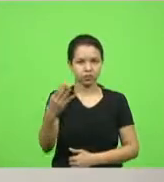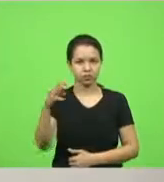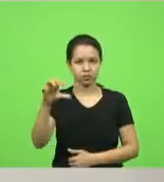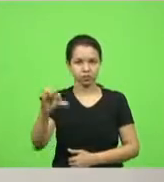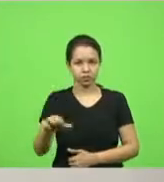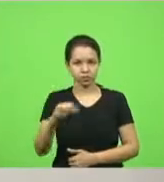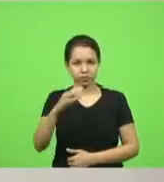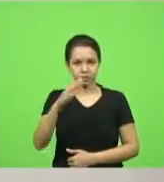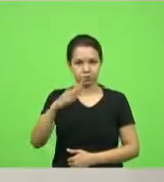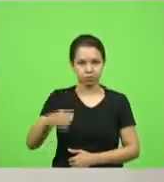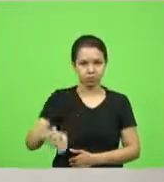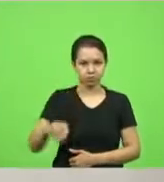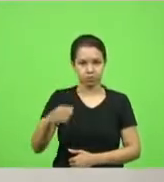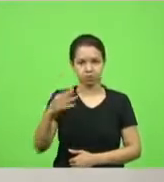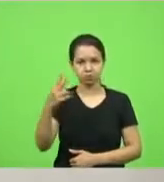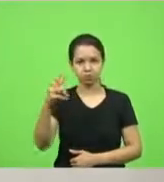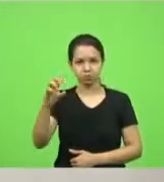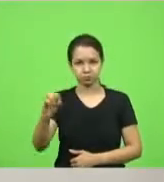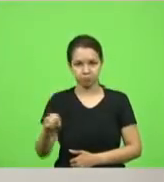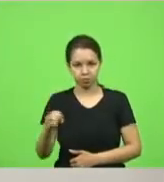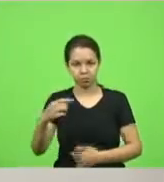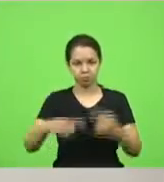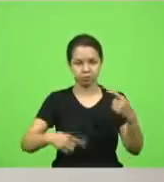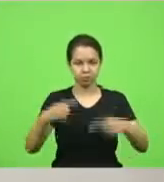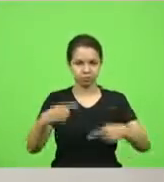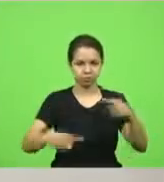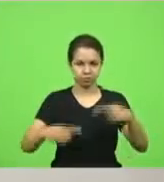barra 2020. Em discussão.